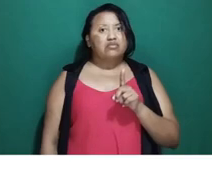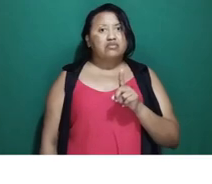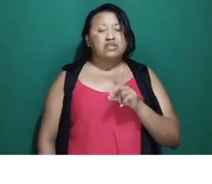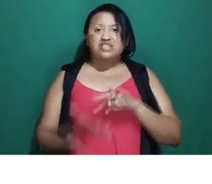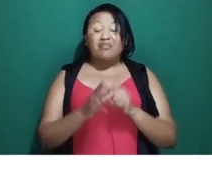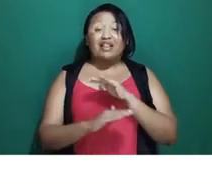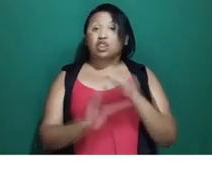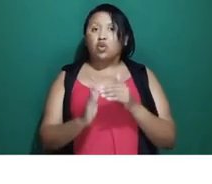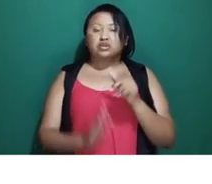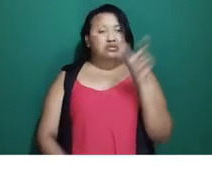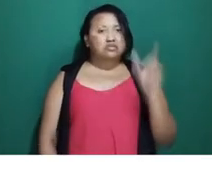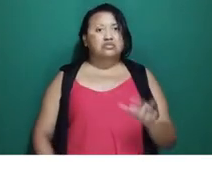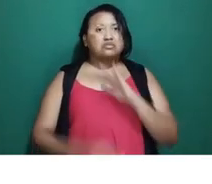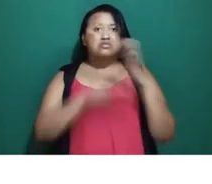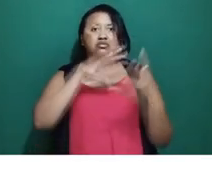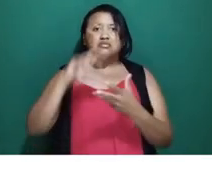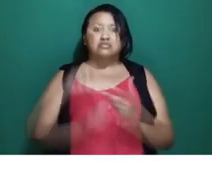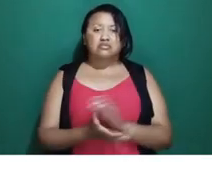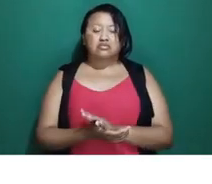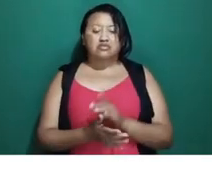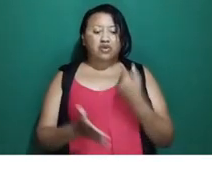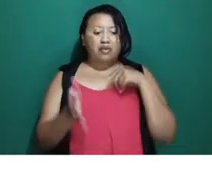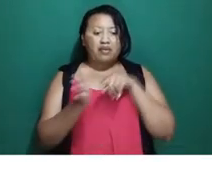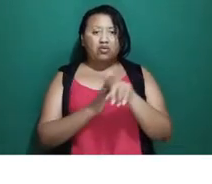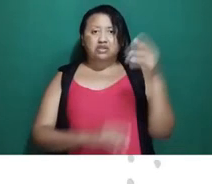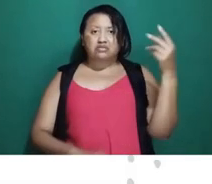vamos agora para a questão 3